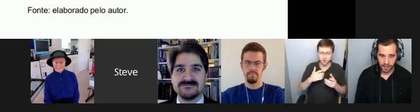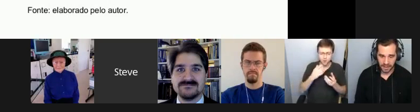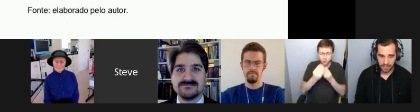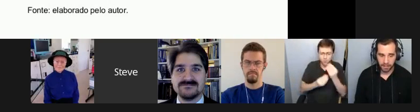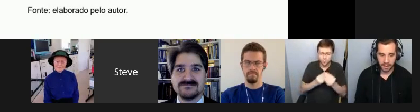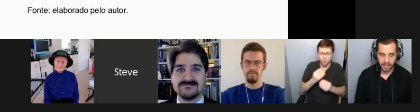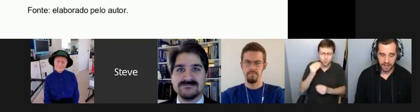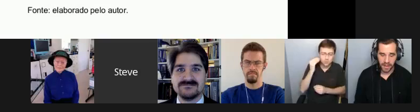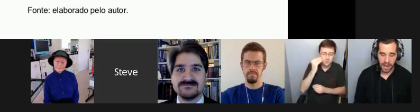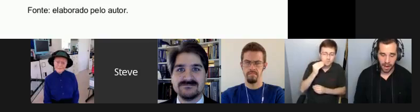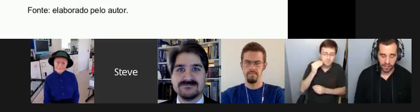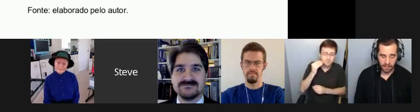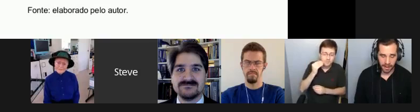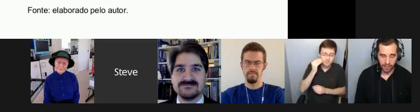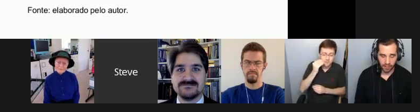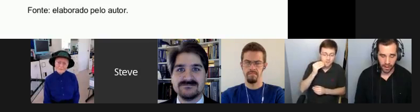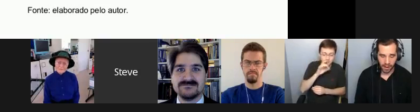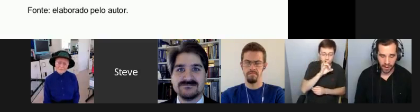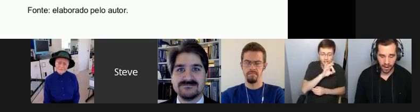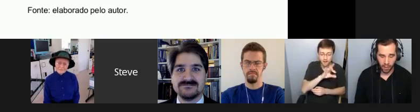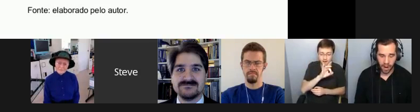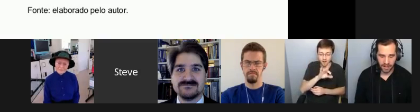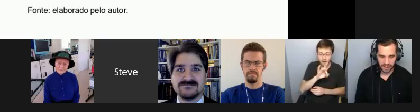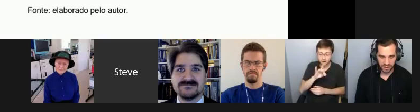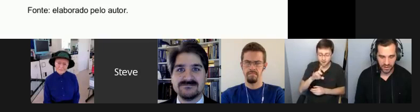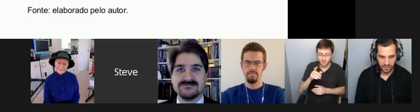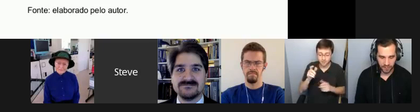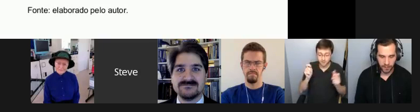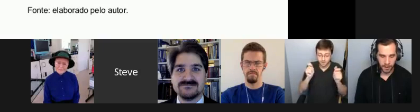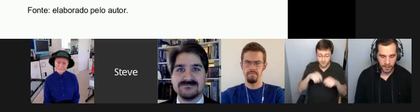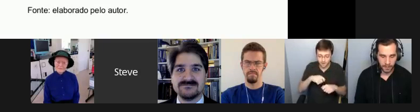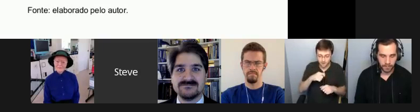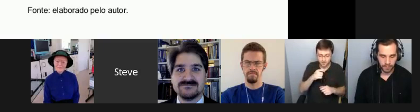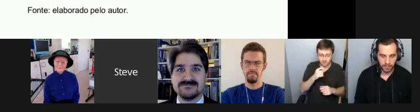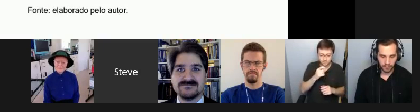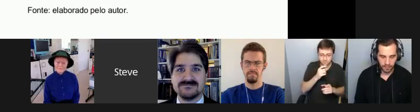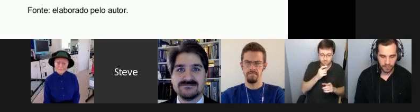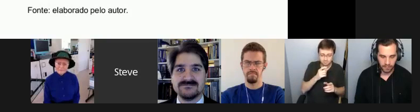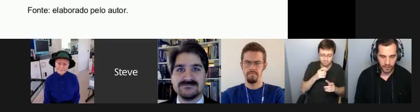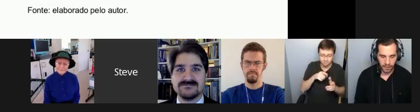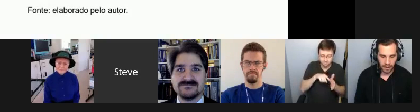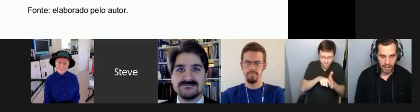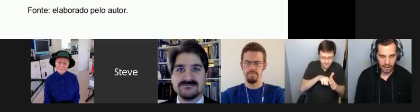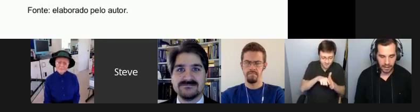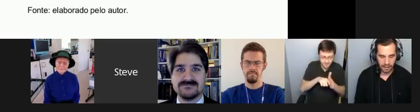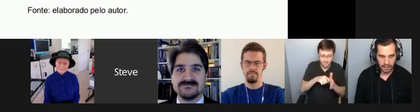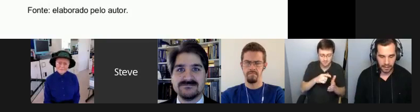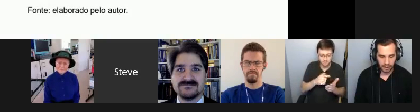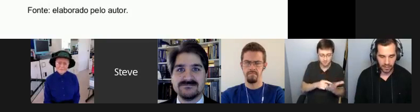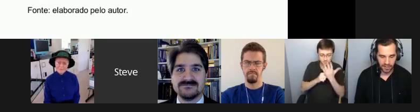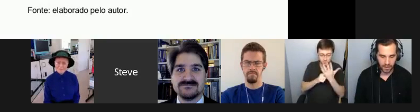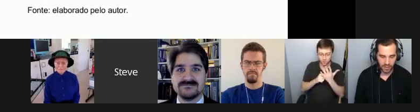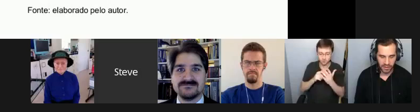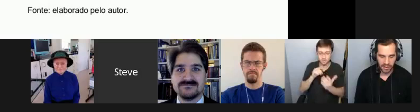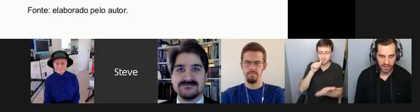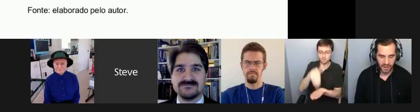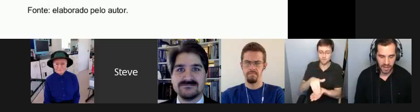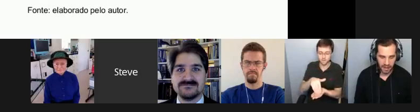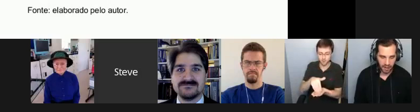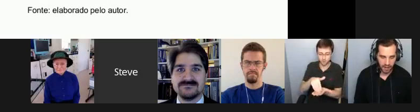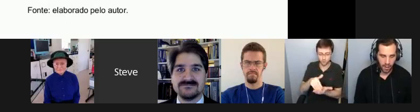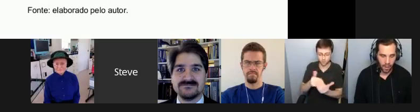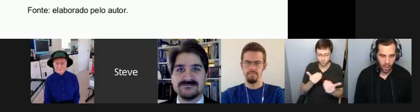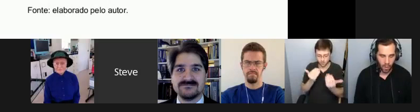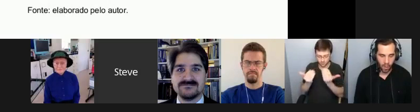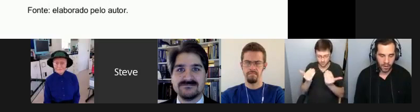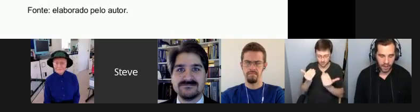escolha dos participantes, é um trabalho qualitativo, né, que nós vamos